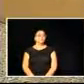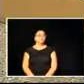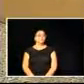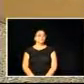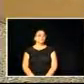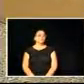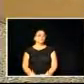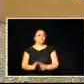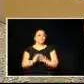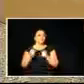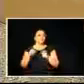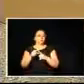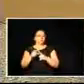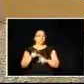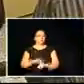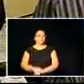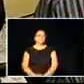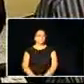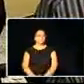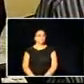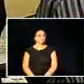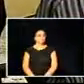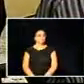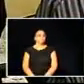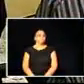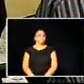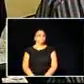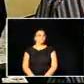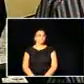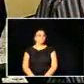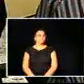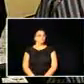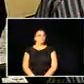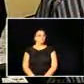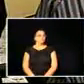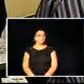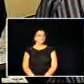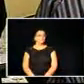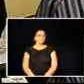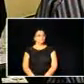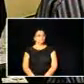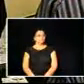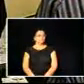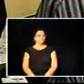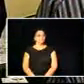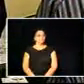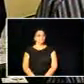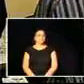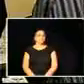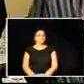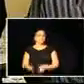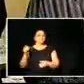Pela ordem, senhor presidente. Vereador Nunes. Solicito Vossa Excelência que seja votado também de forma nominal. Ok.